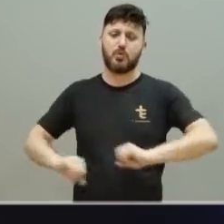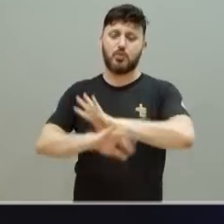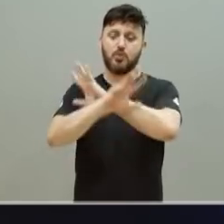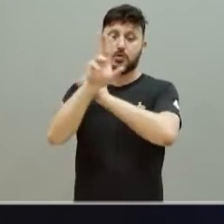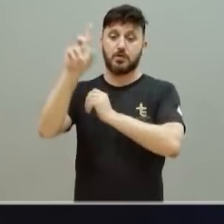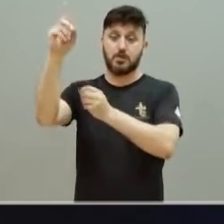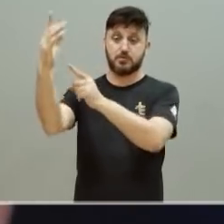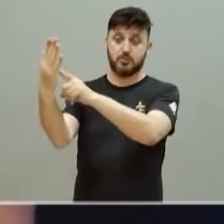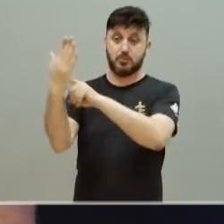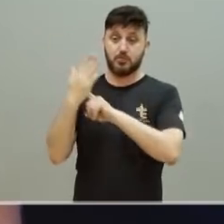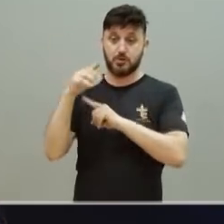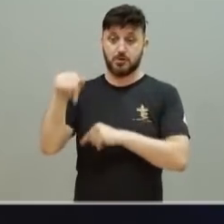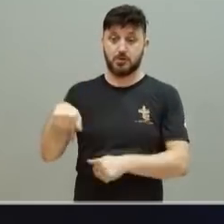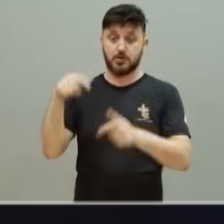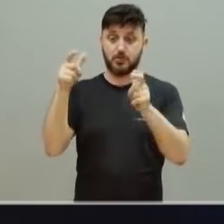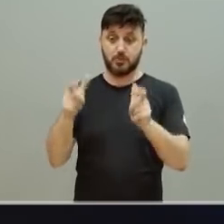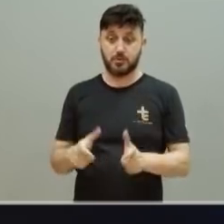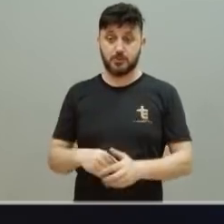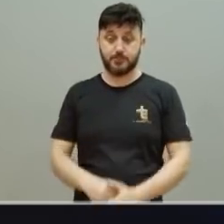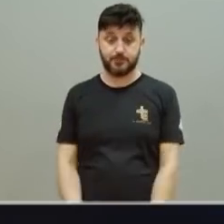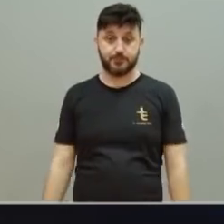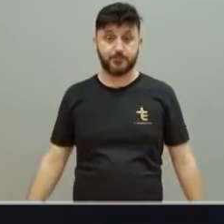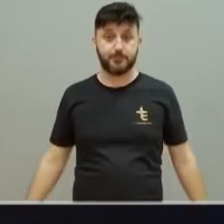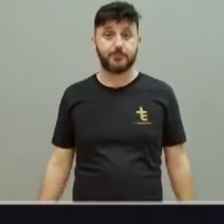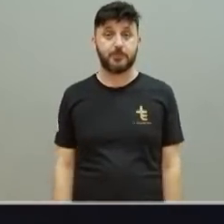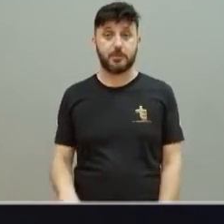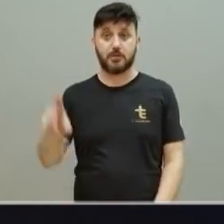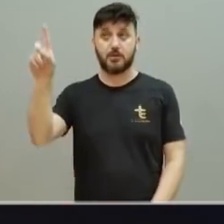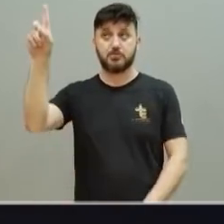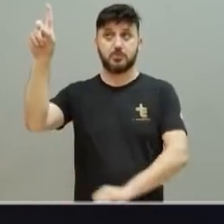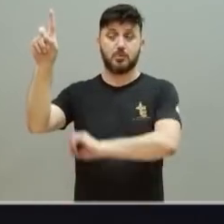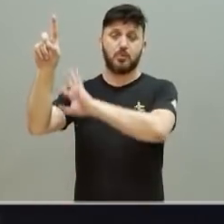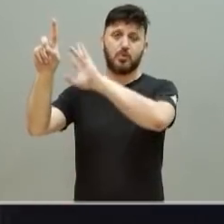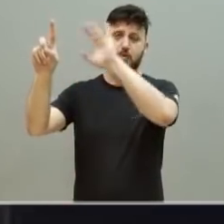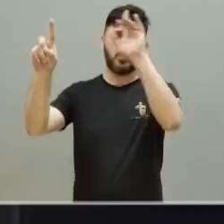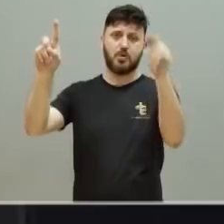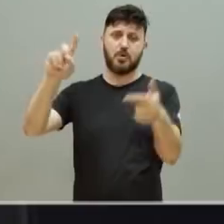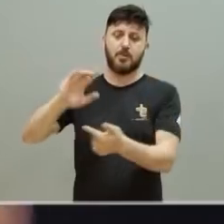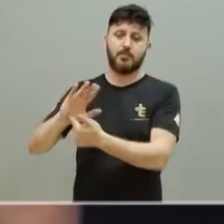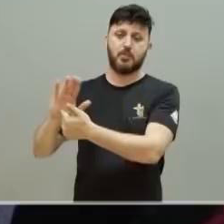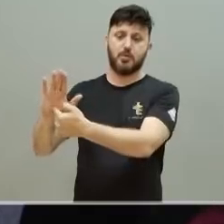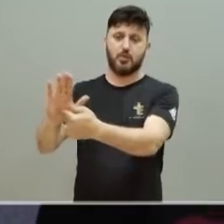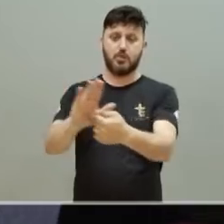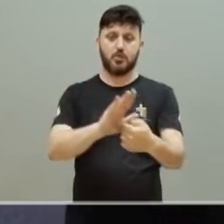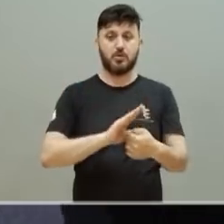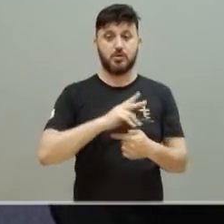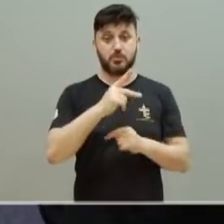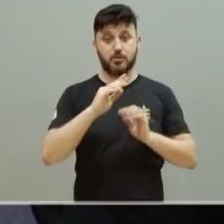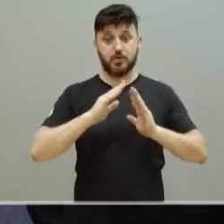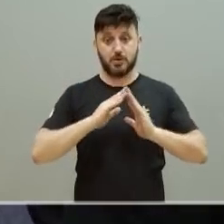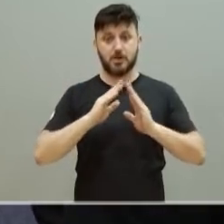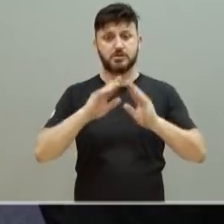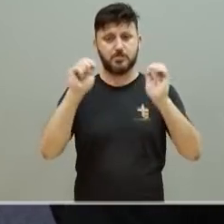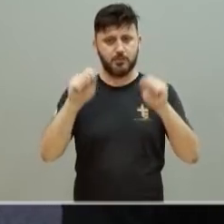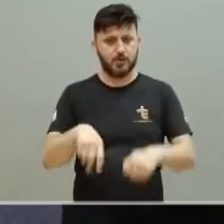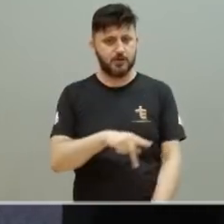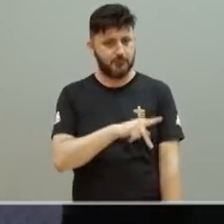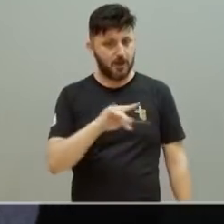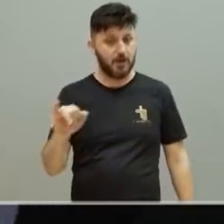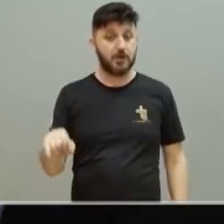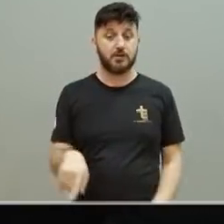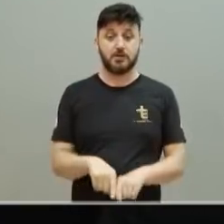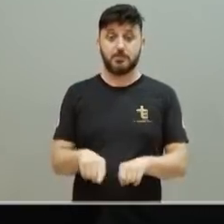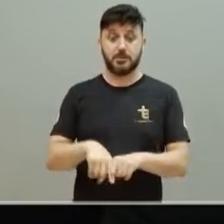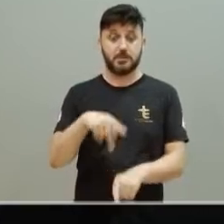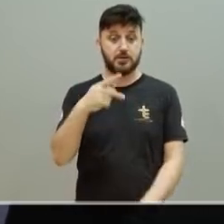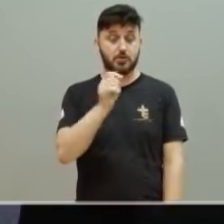manifestar neste lugar, a glória de Deus vai se manifestar na sua casa. Se o teu coração hoje,